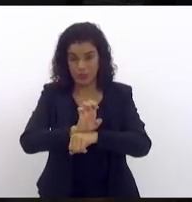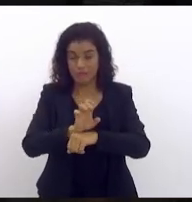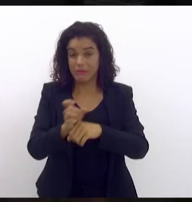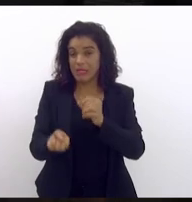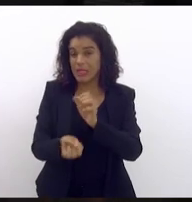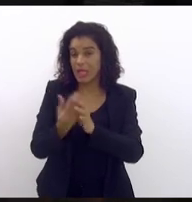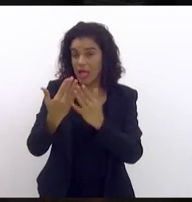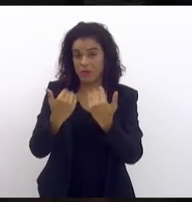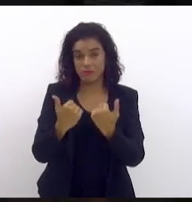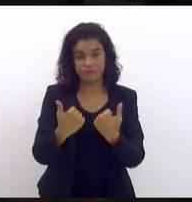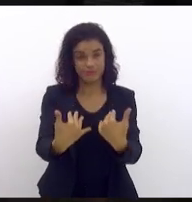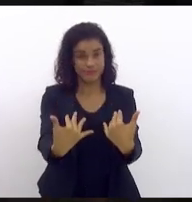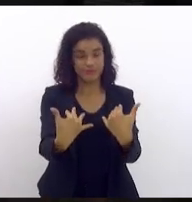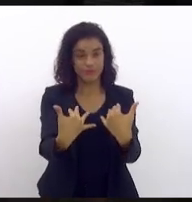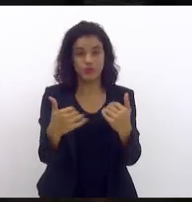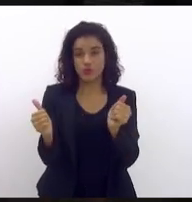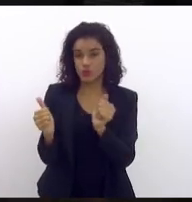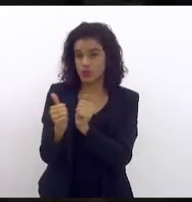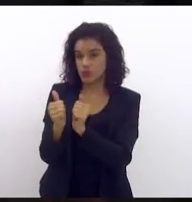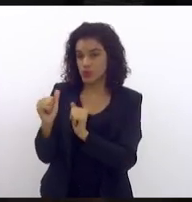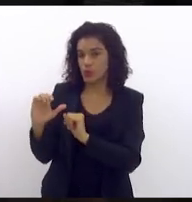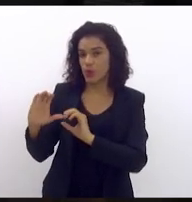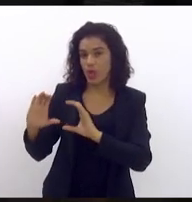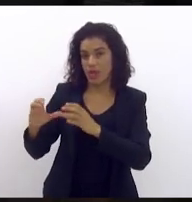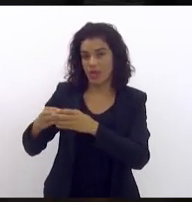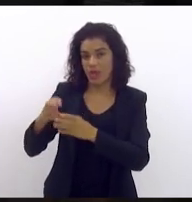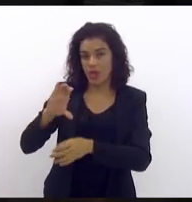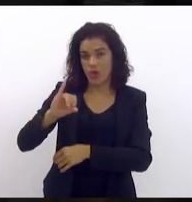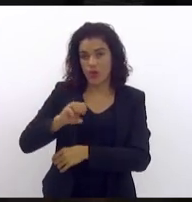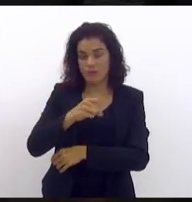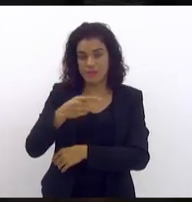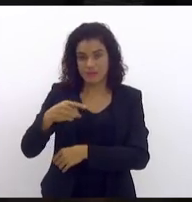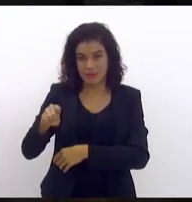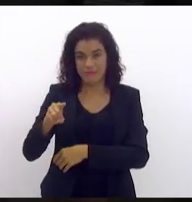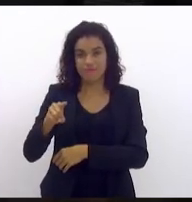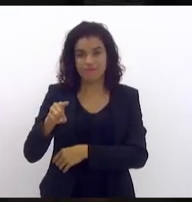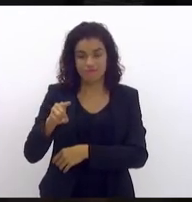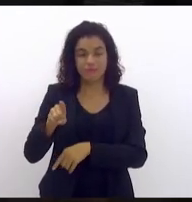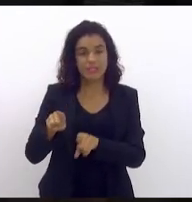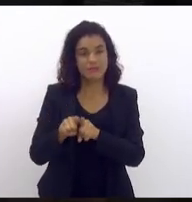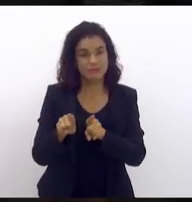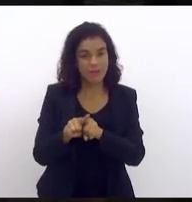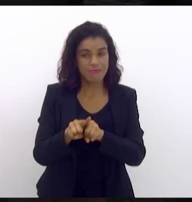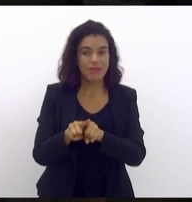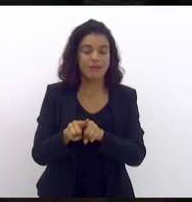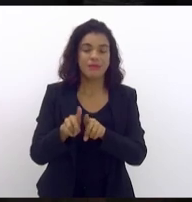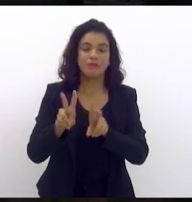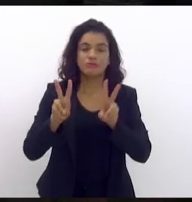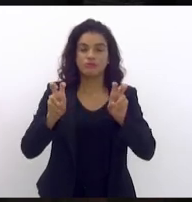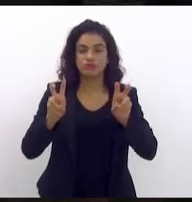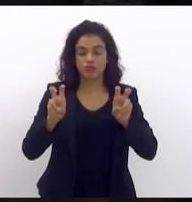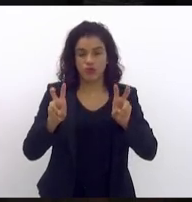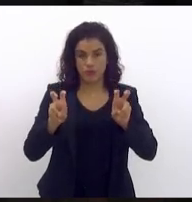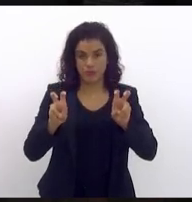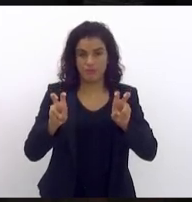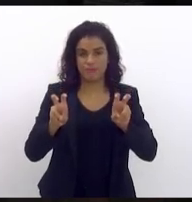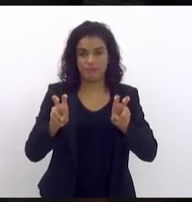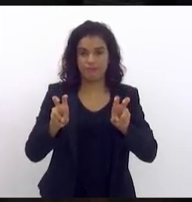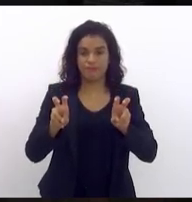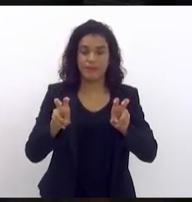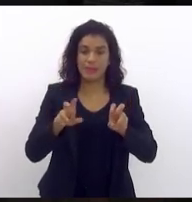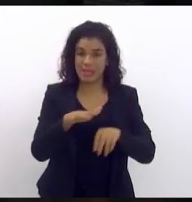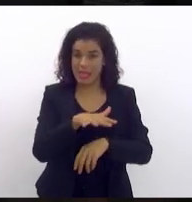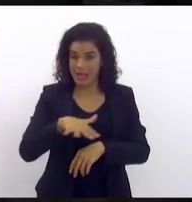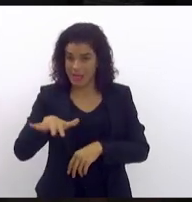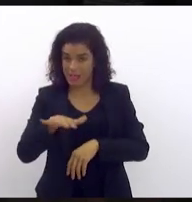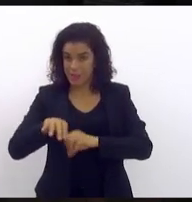públicas conjuntas com as comissões e tratar das ações para a juventude seja na